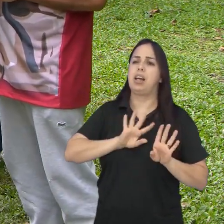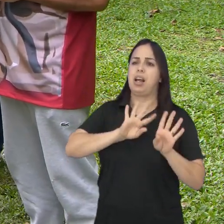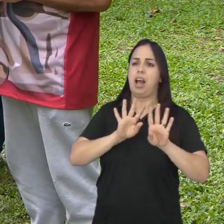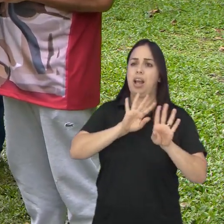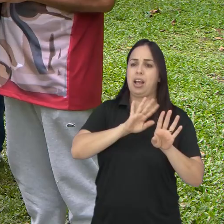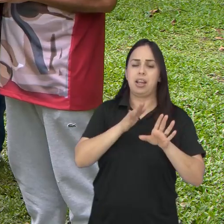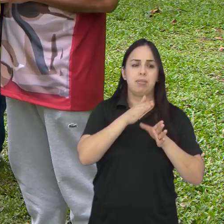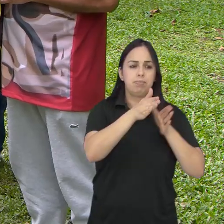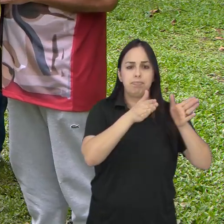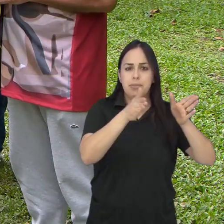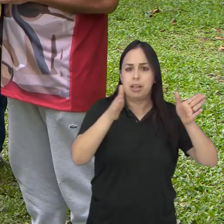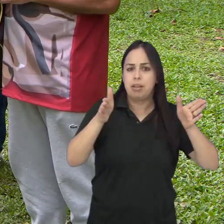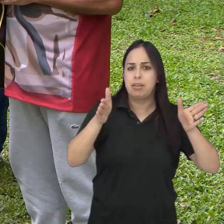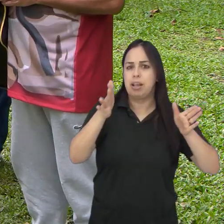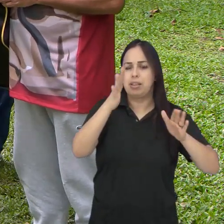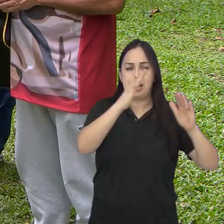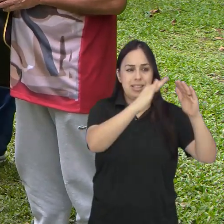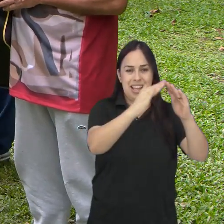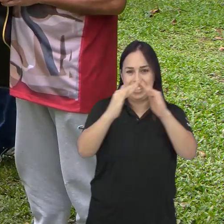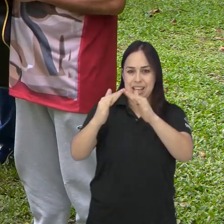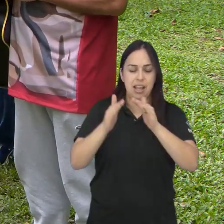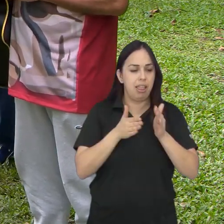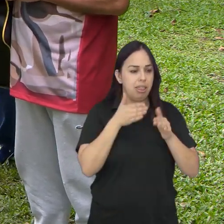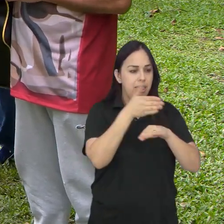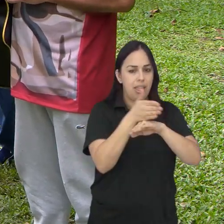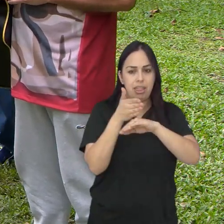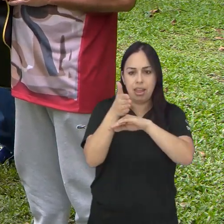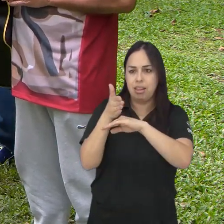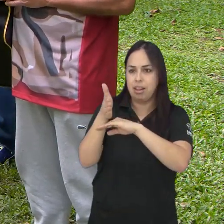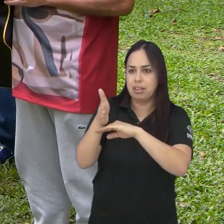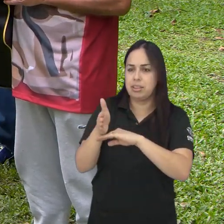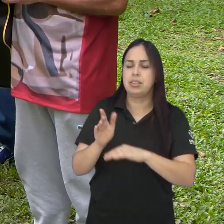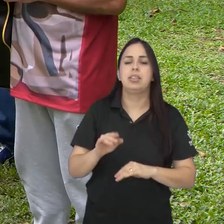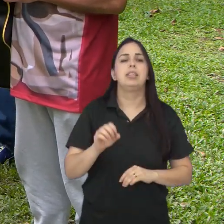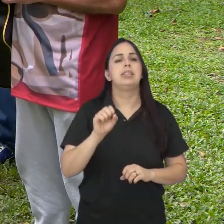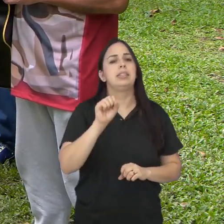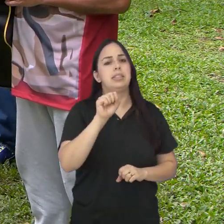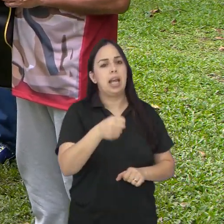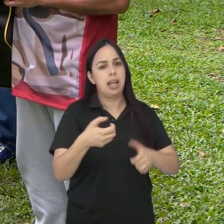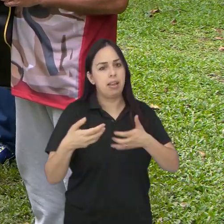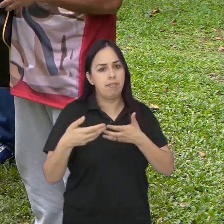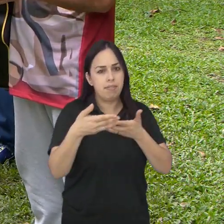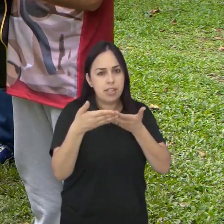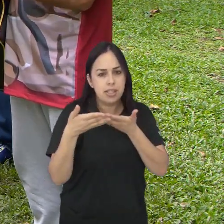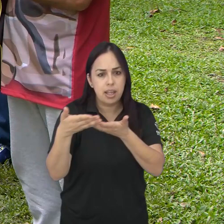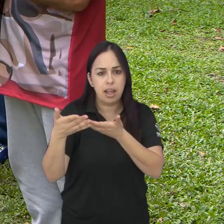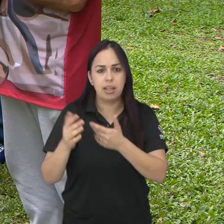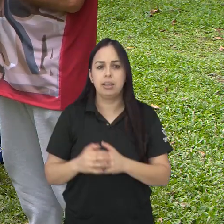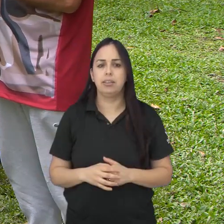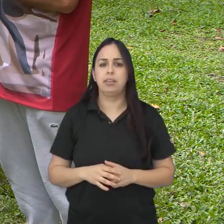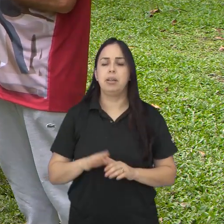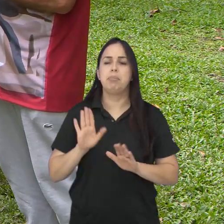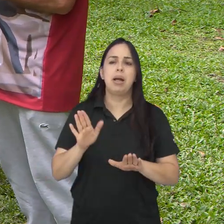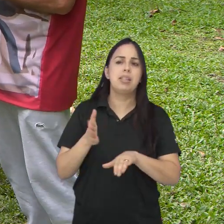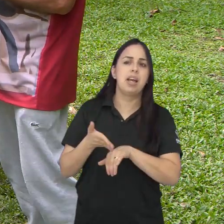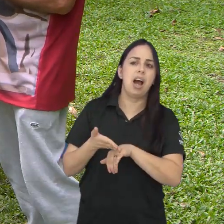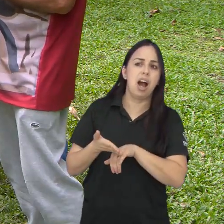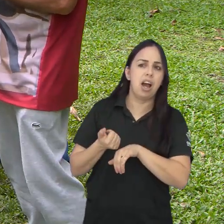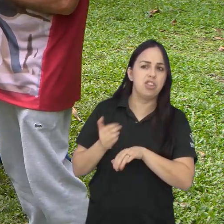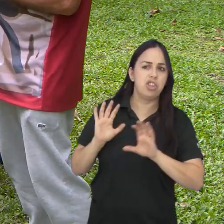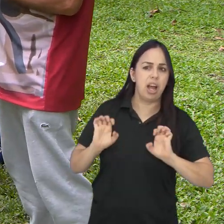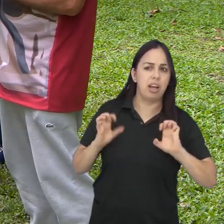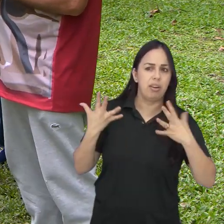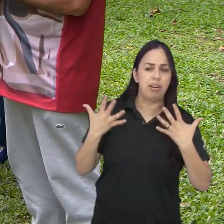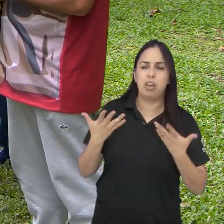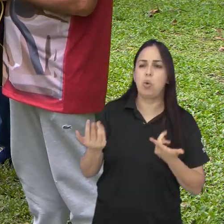vocês fazem pelos bairros, entrando na casa das pessoas e visitando os presépios, né? Fazendo visita. Mas eu acho que até antes disso já tem